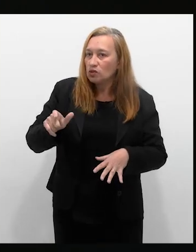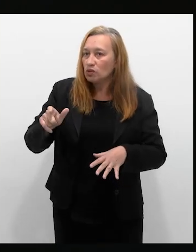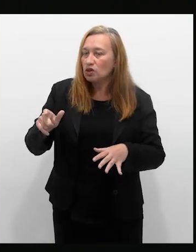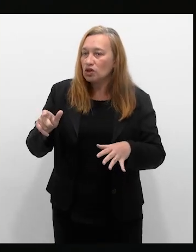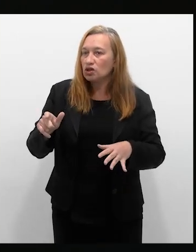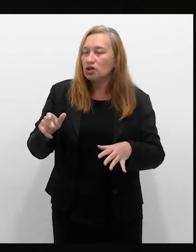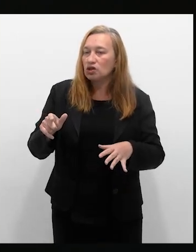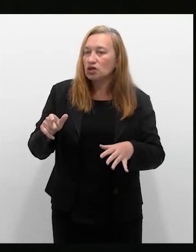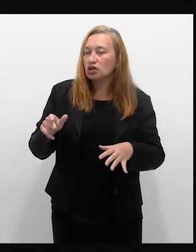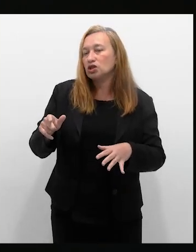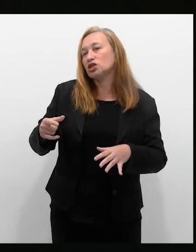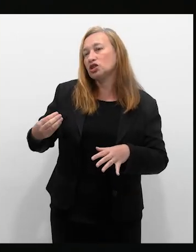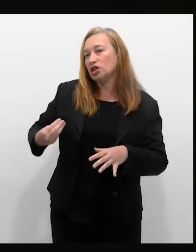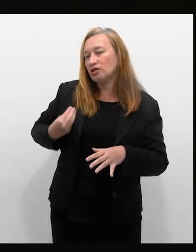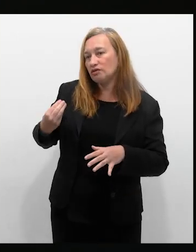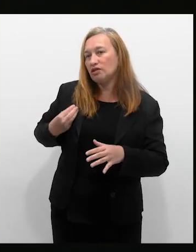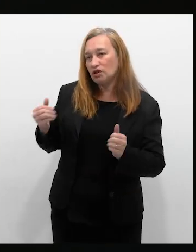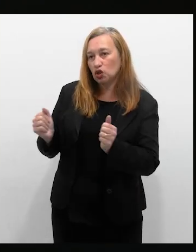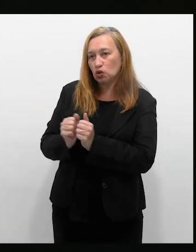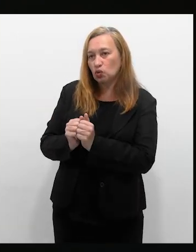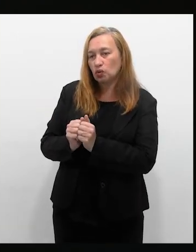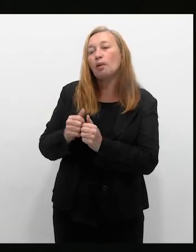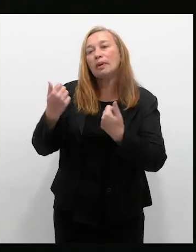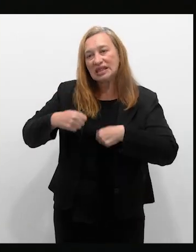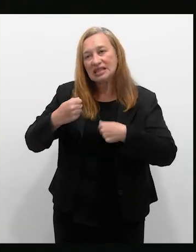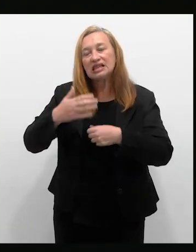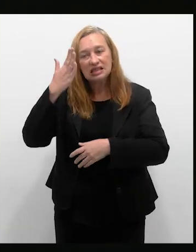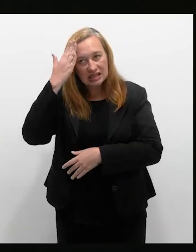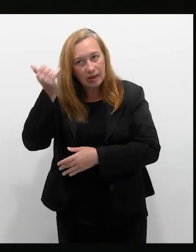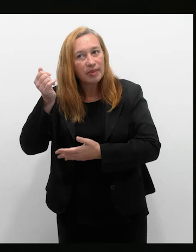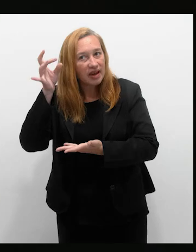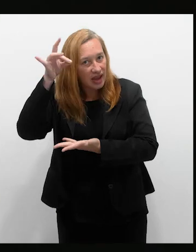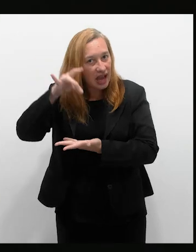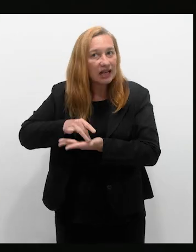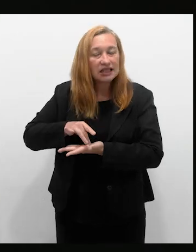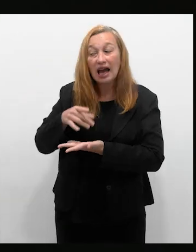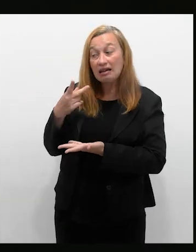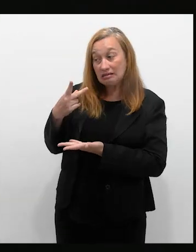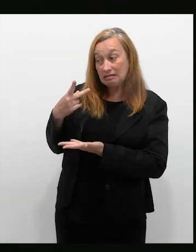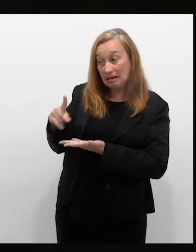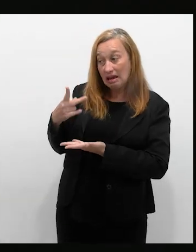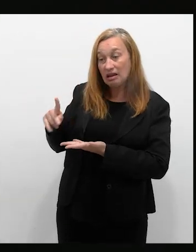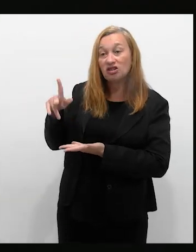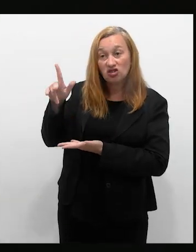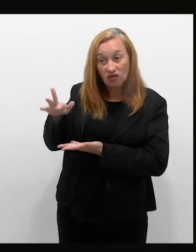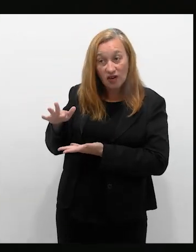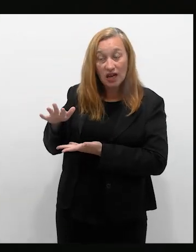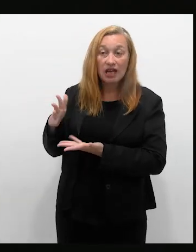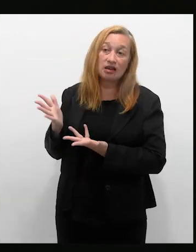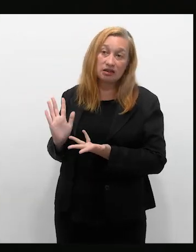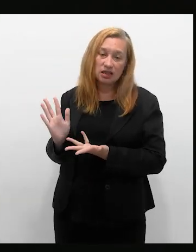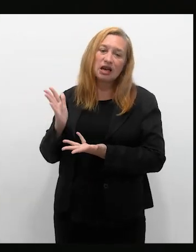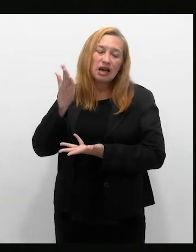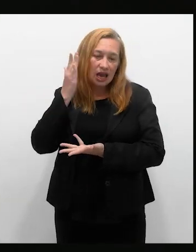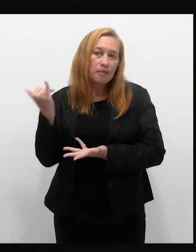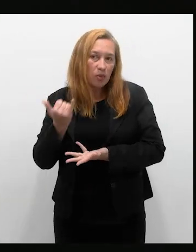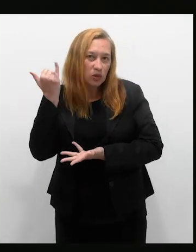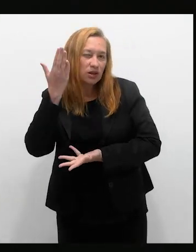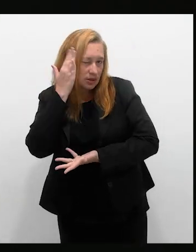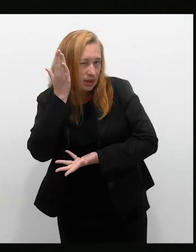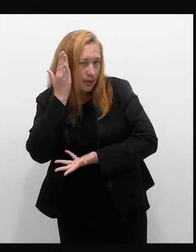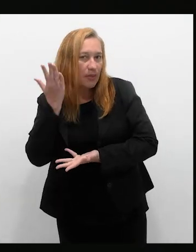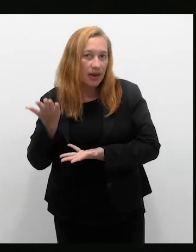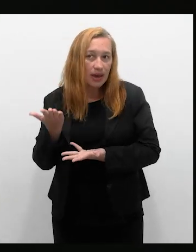devem saber que aquela pessoa tem esse tipo de realidade. É importante que as pessoas em volta socialmente saibam